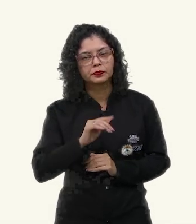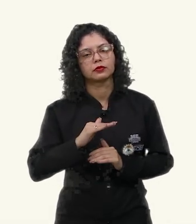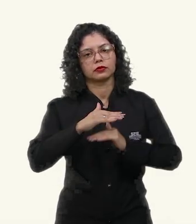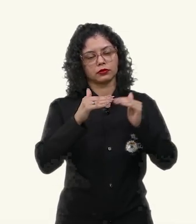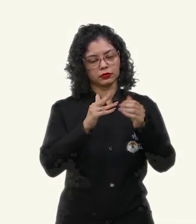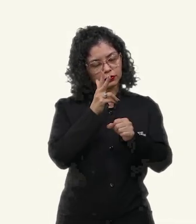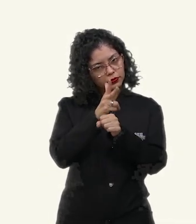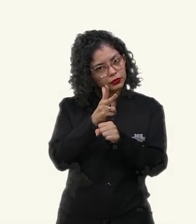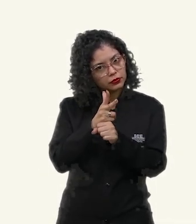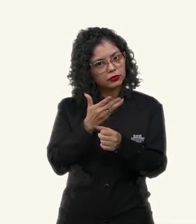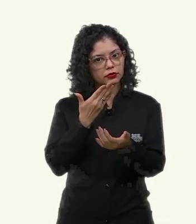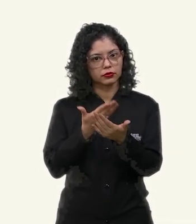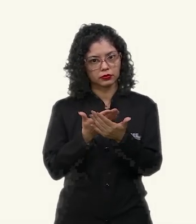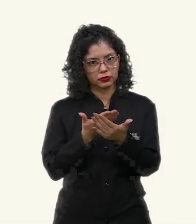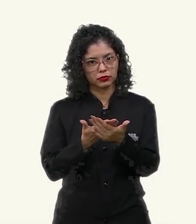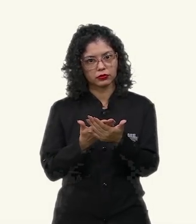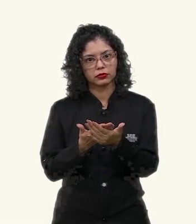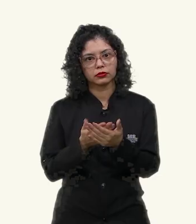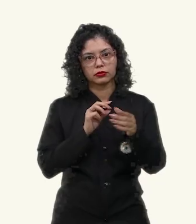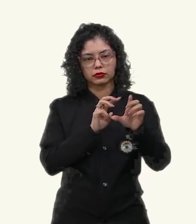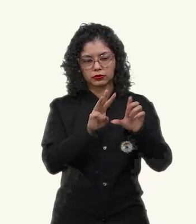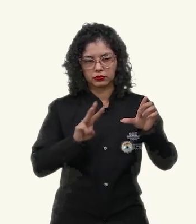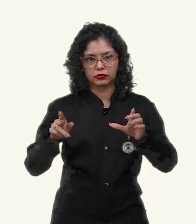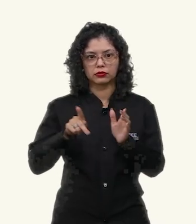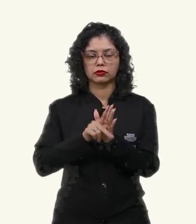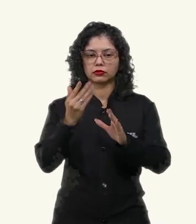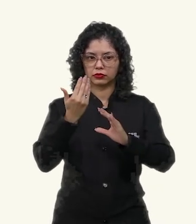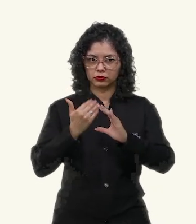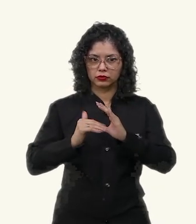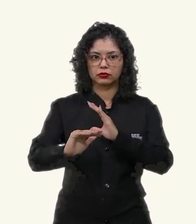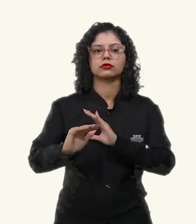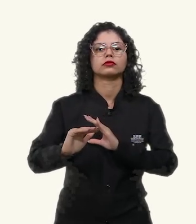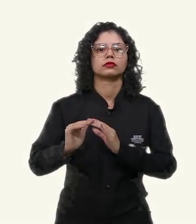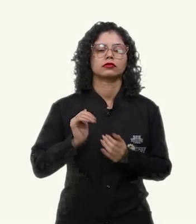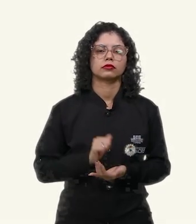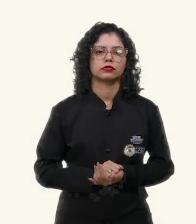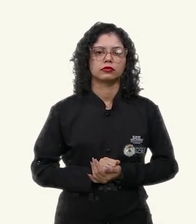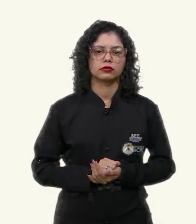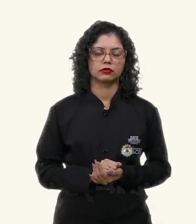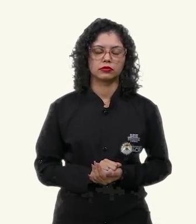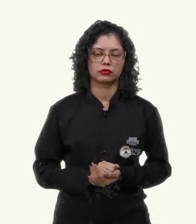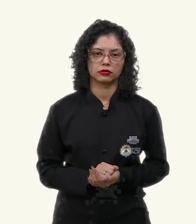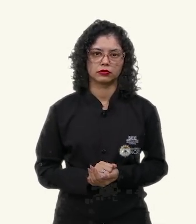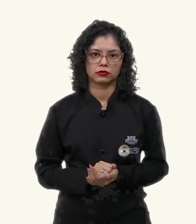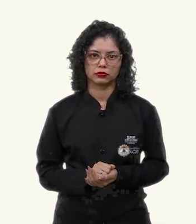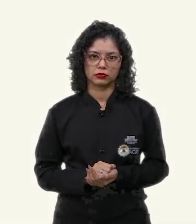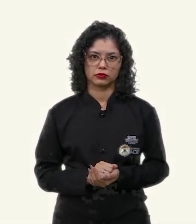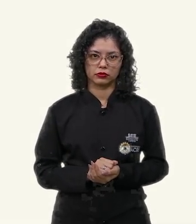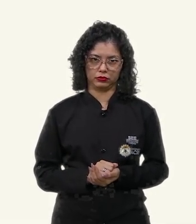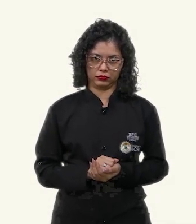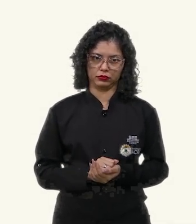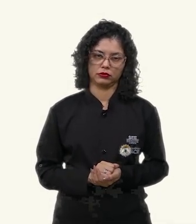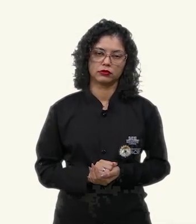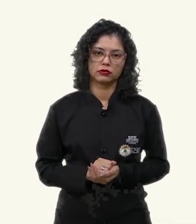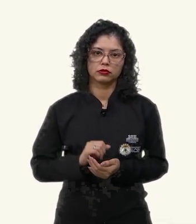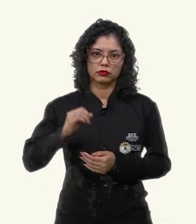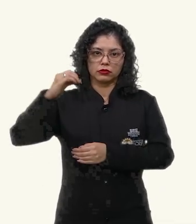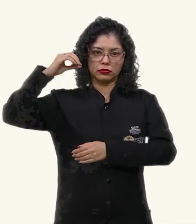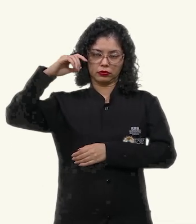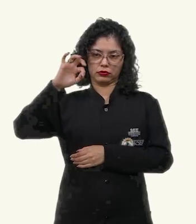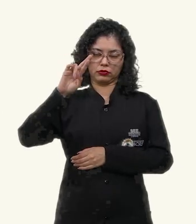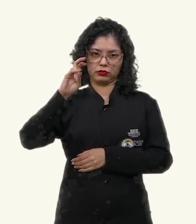foi gravada aos canais, né, a operadora. Então, a gente envia via satélite e